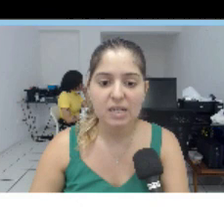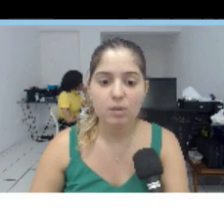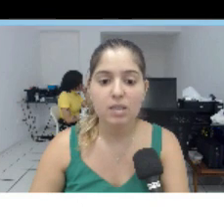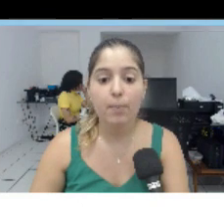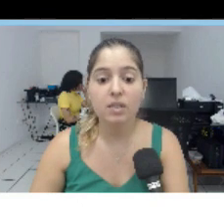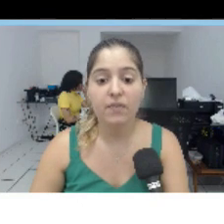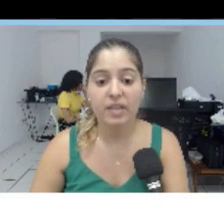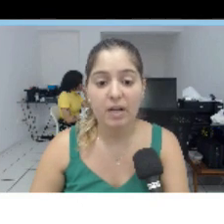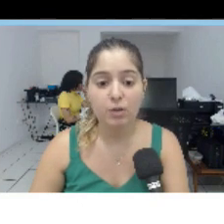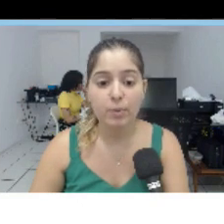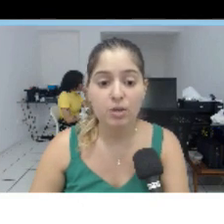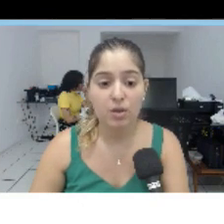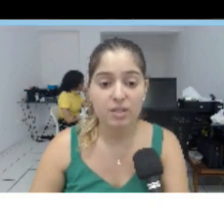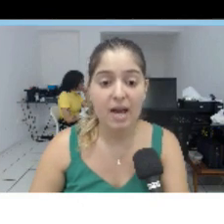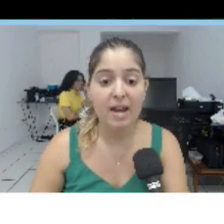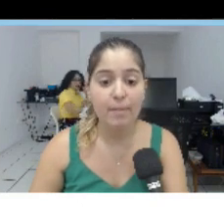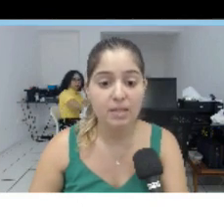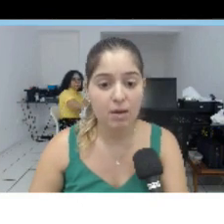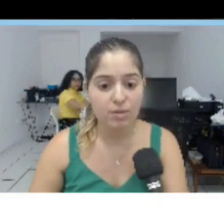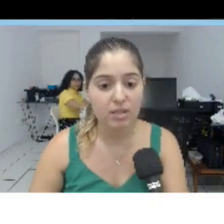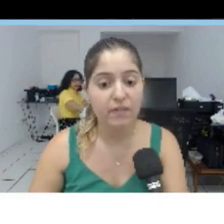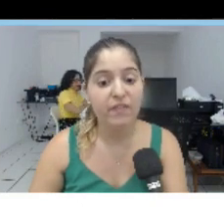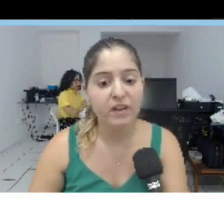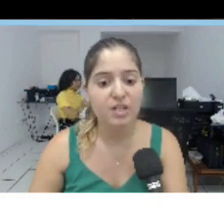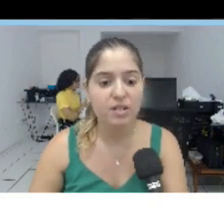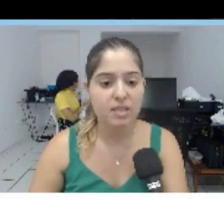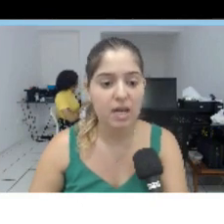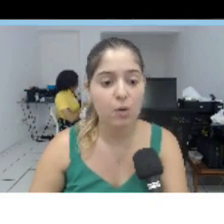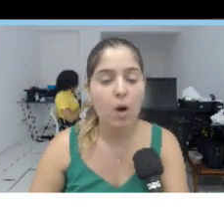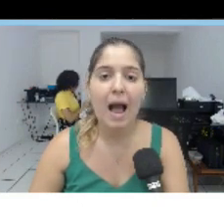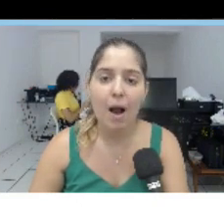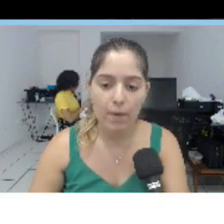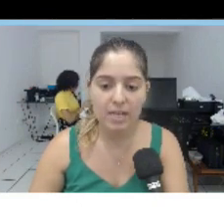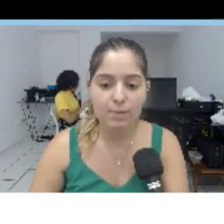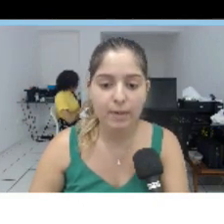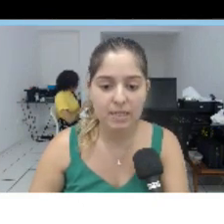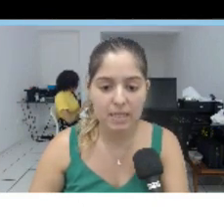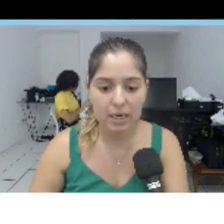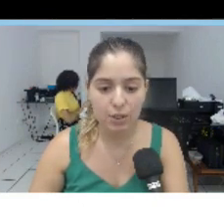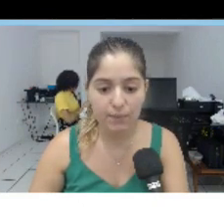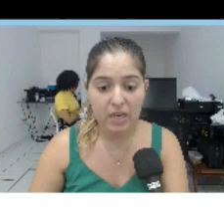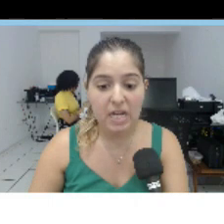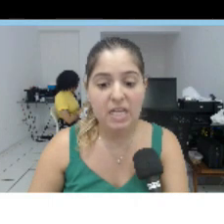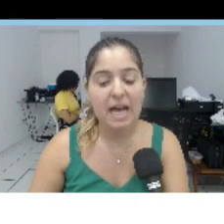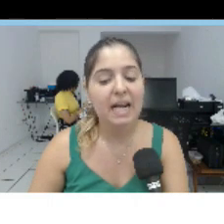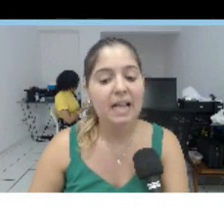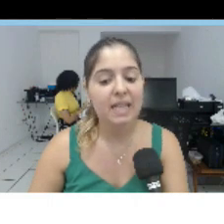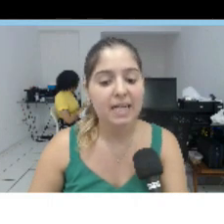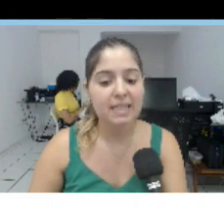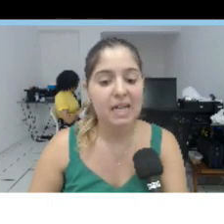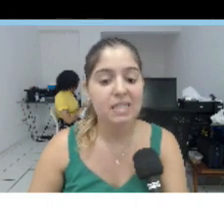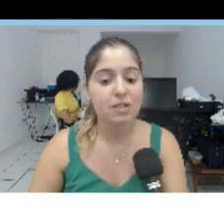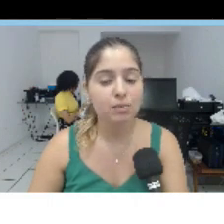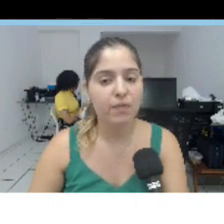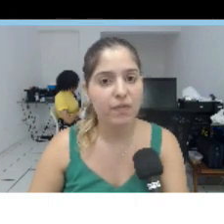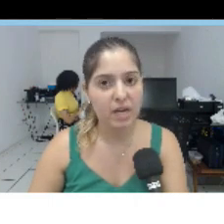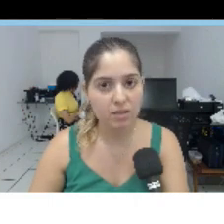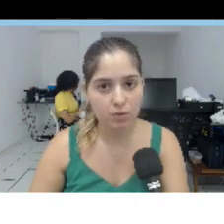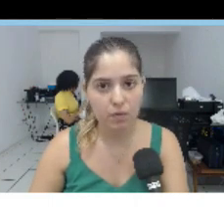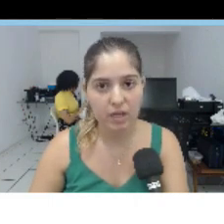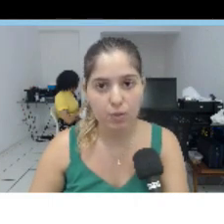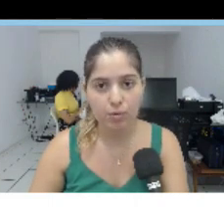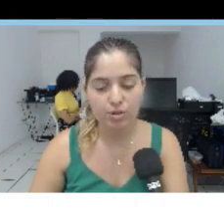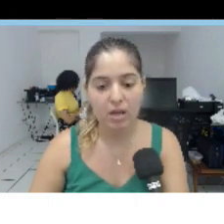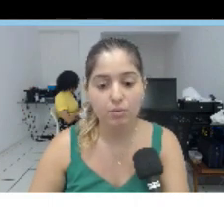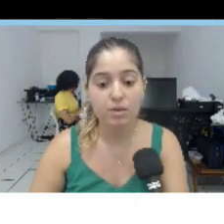As investigações da Polícia Federal sobre joias da Arábia Saudita fecham cerco ao ex-presidente e na Inglaterra, Tarcísio de